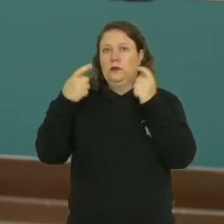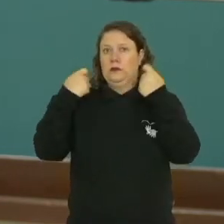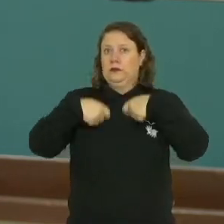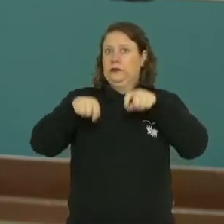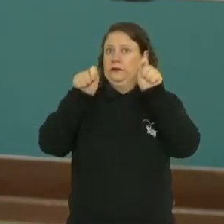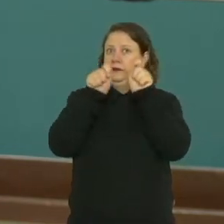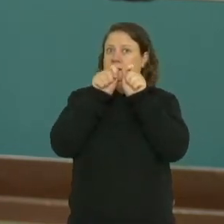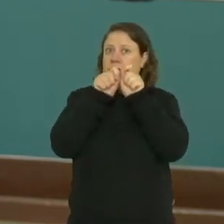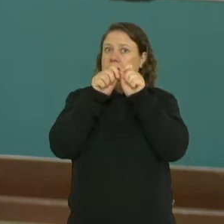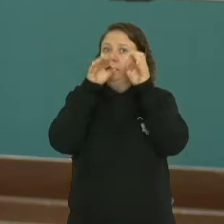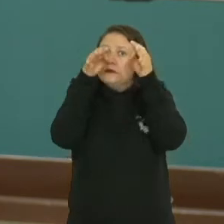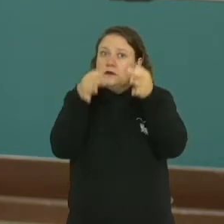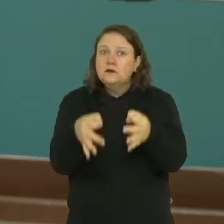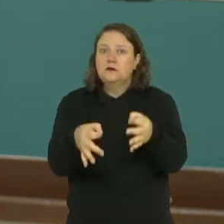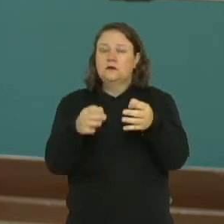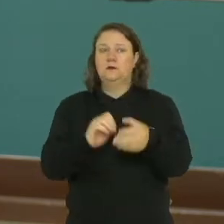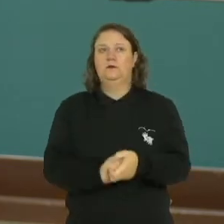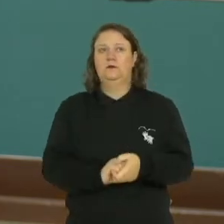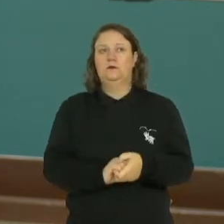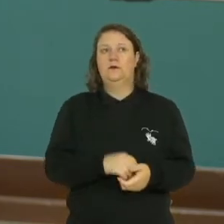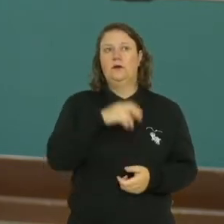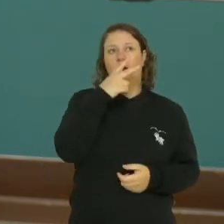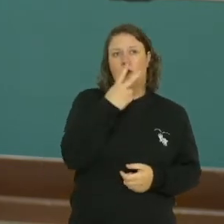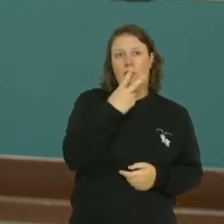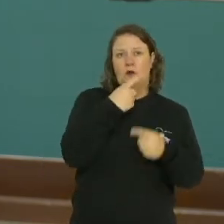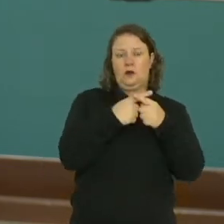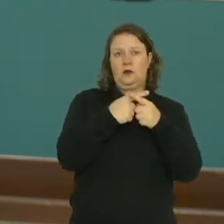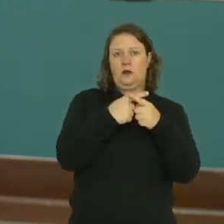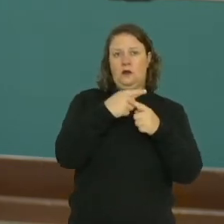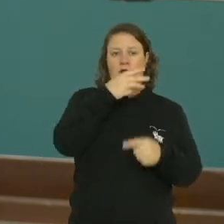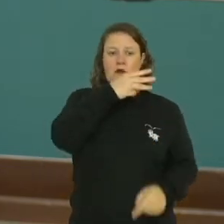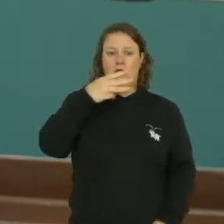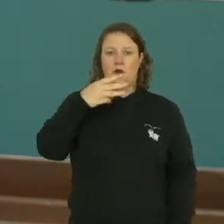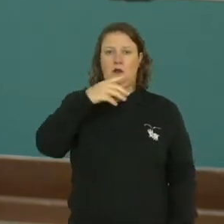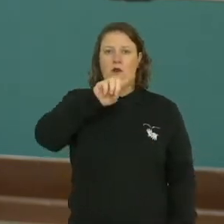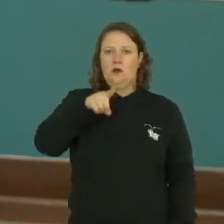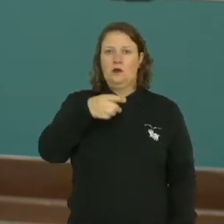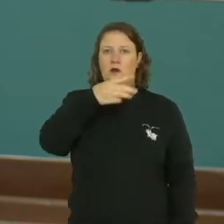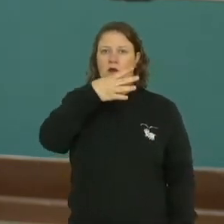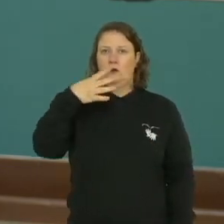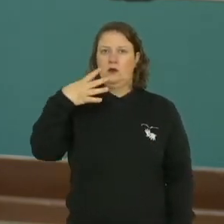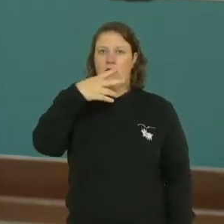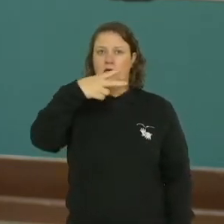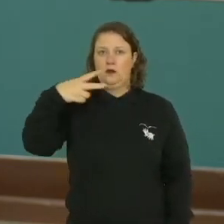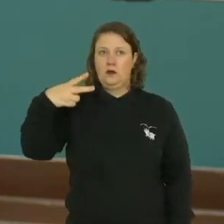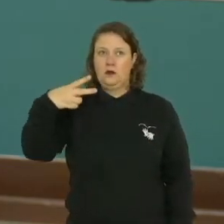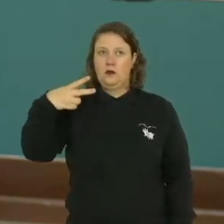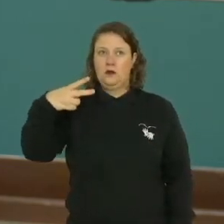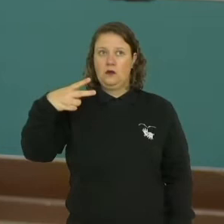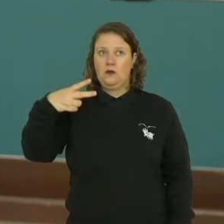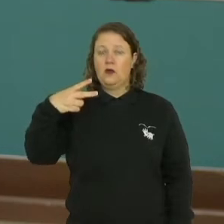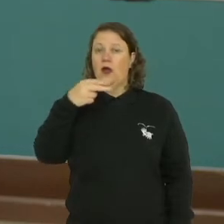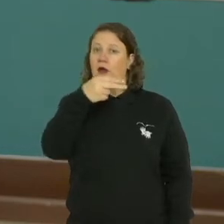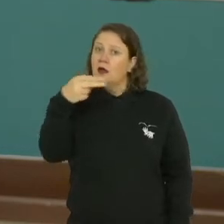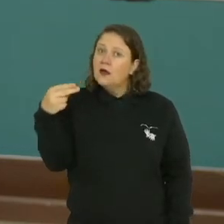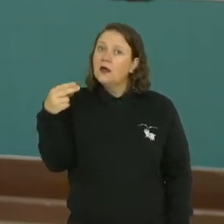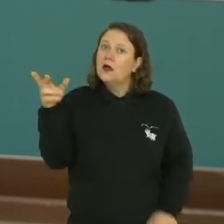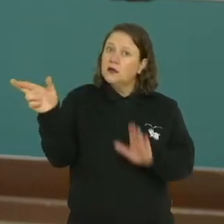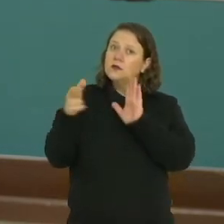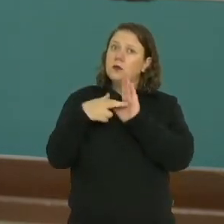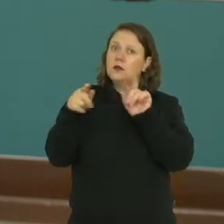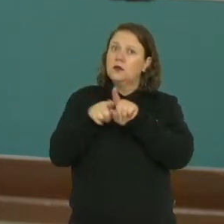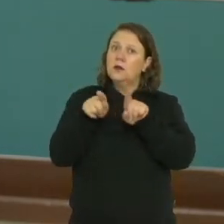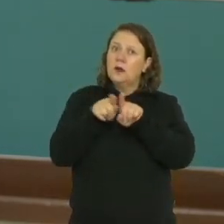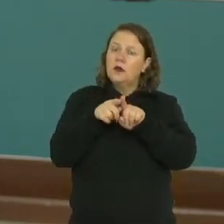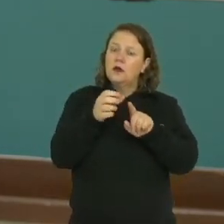na resposta. Então, 2 vezes 3,42 tem dois números depois da vírgula, a minha resposta também vai ter